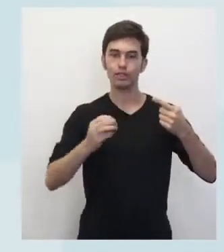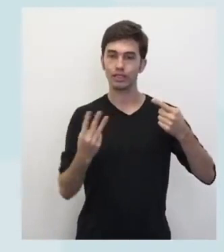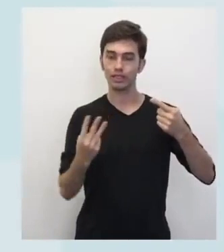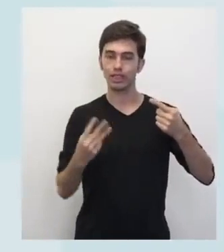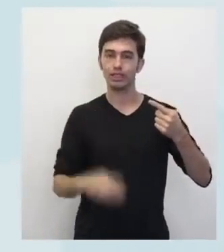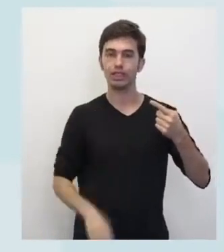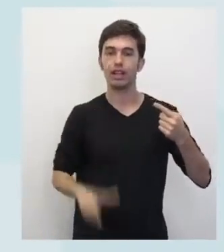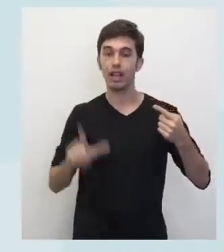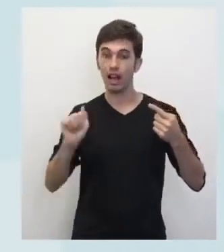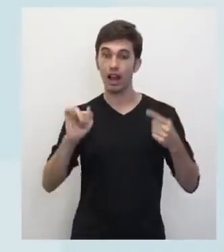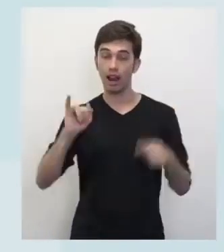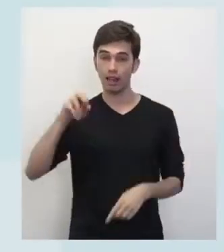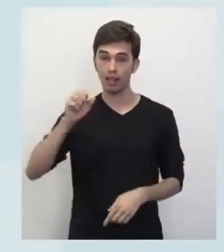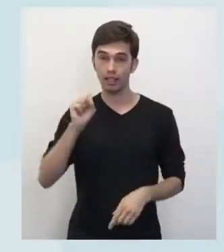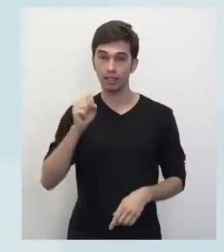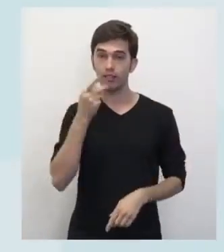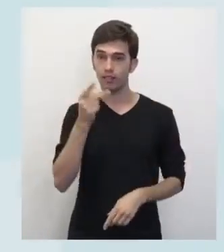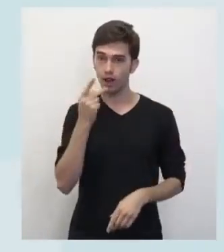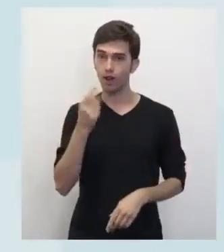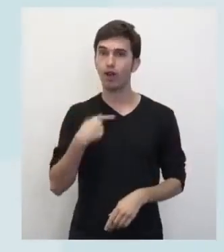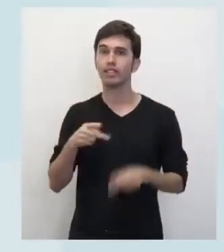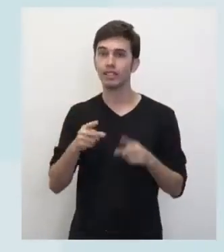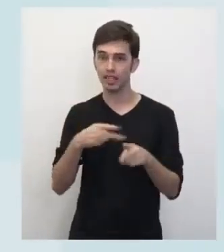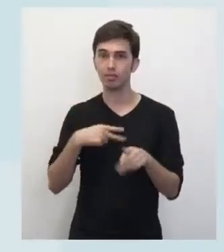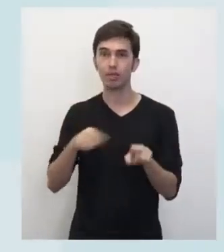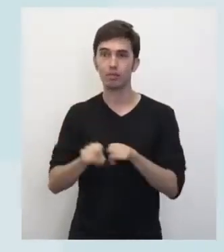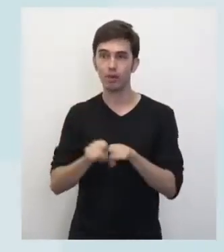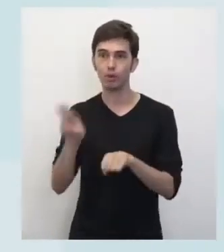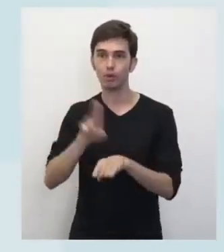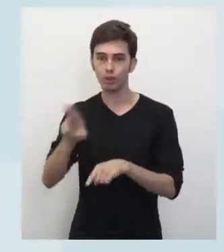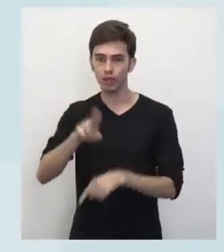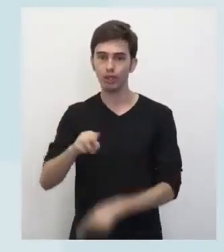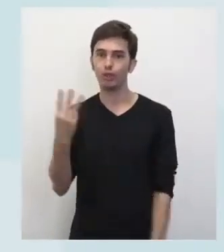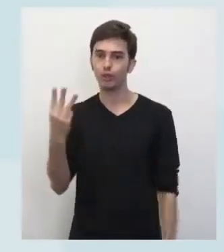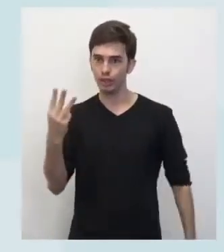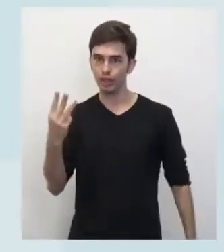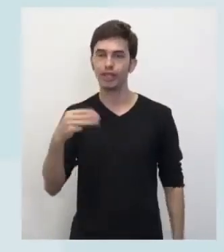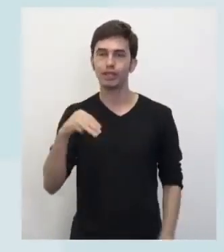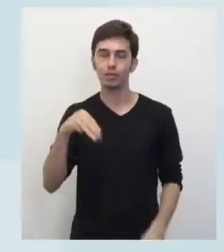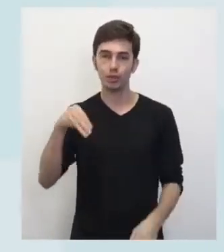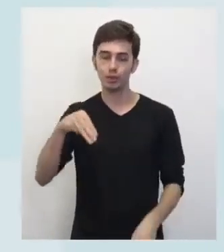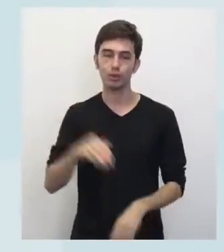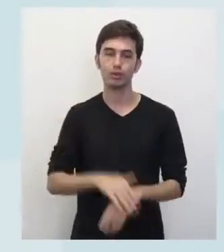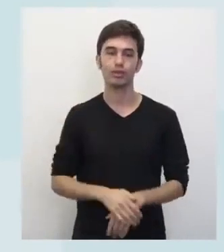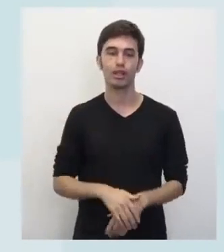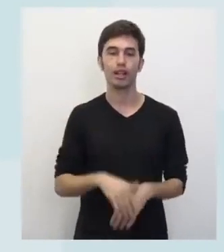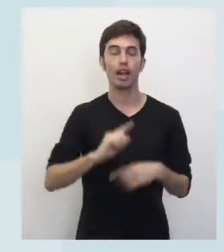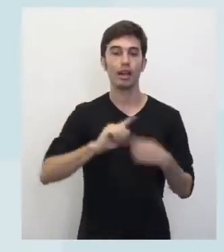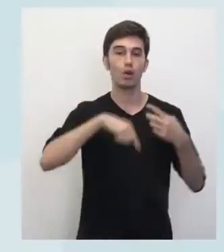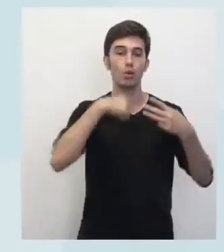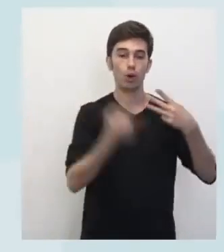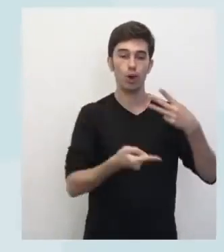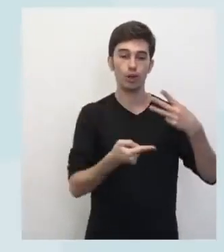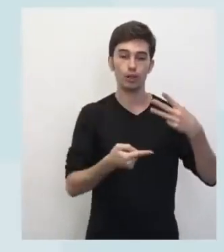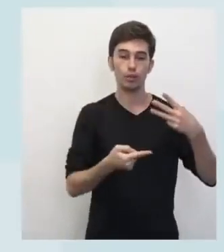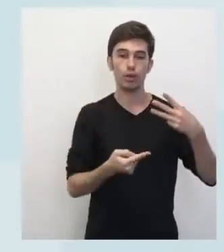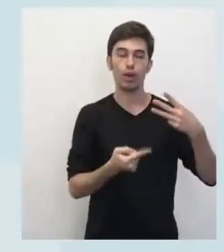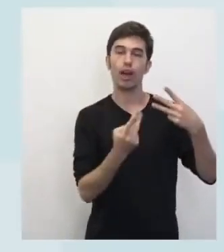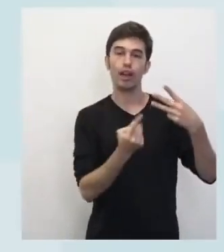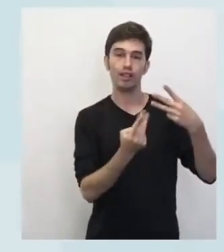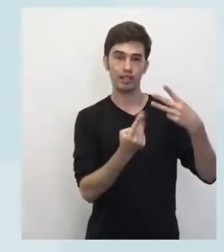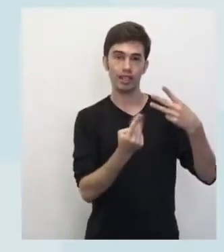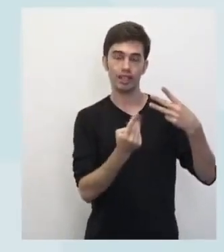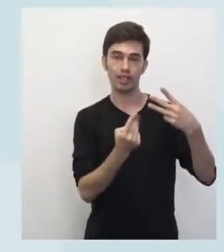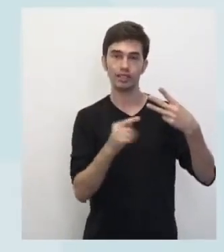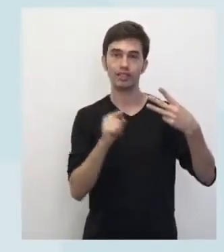aqui, considerou os 3 minutos, Jonas. Boa, a Laís então, e Paula. fala para ela Então, 11 e 3, qual que é o próximo? 13 e 3.